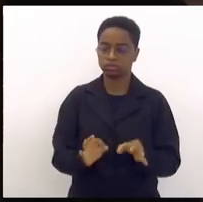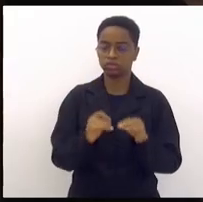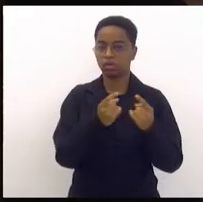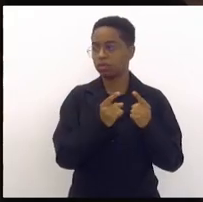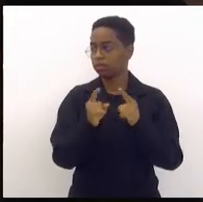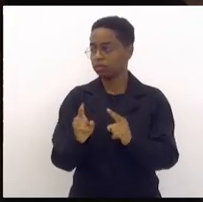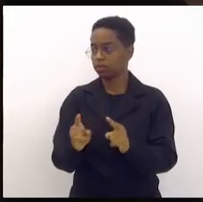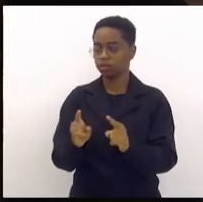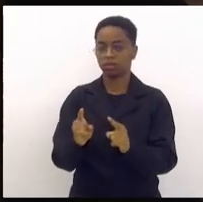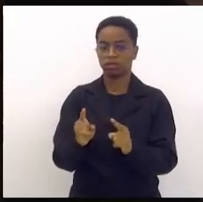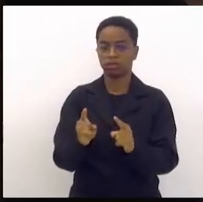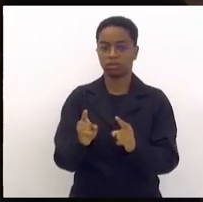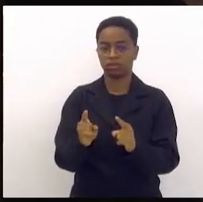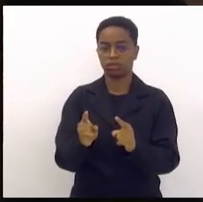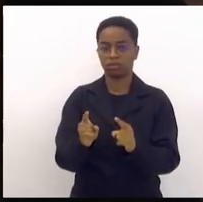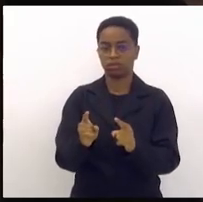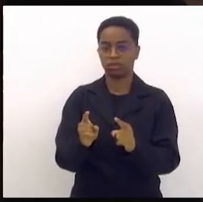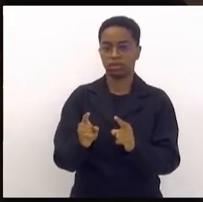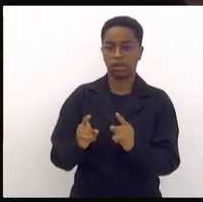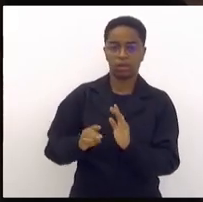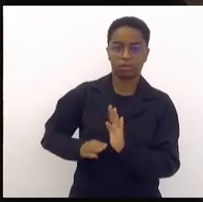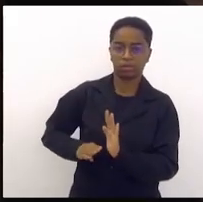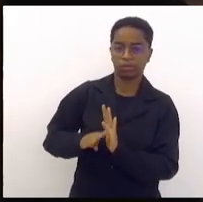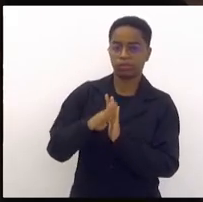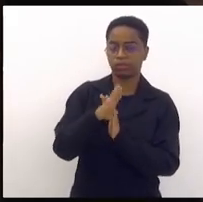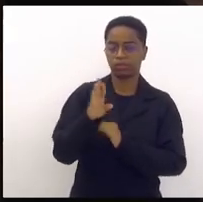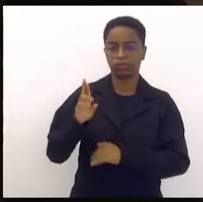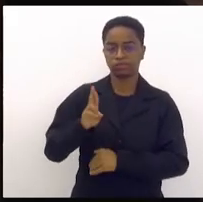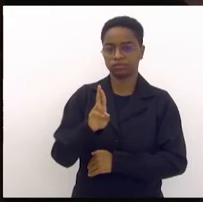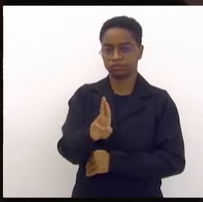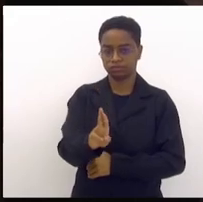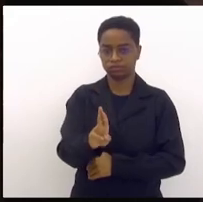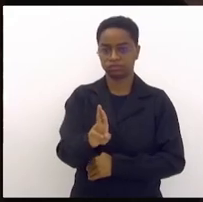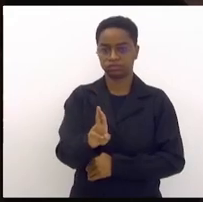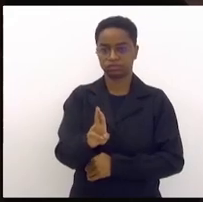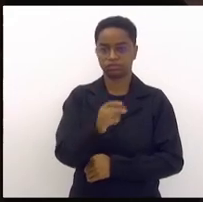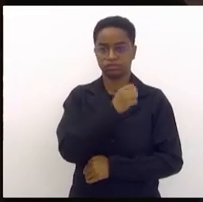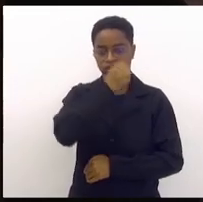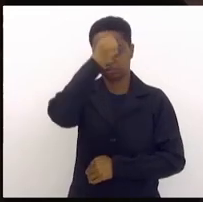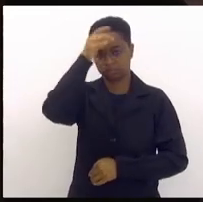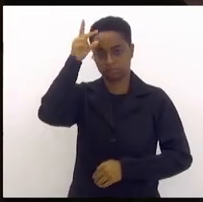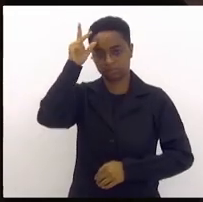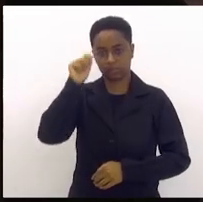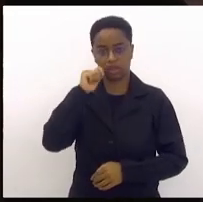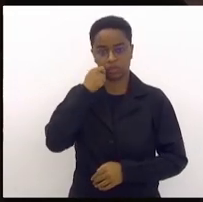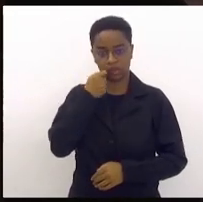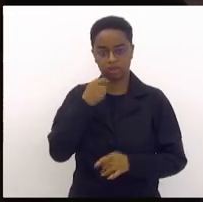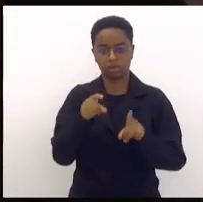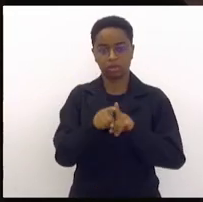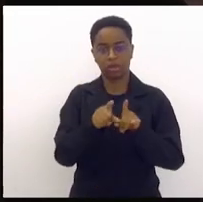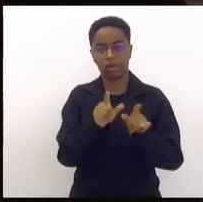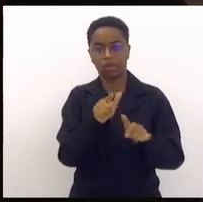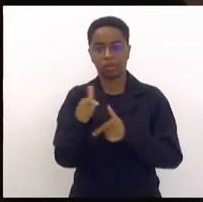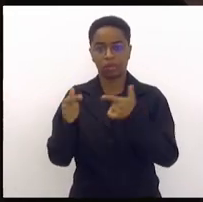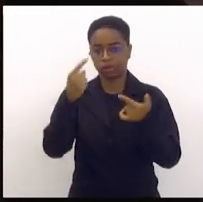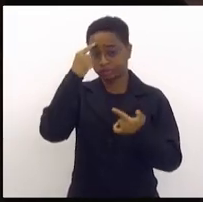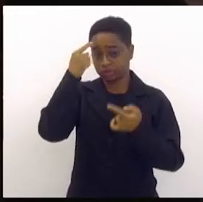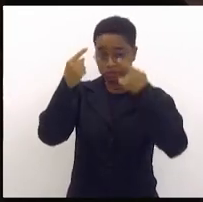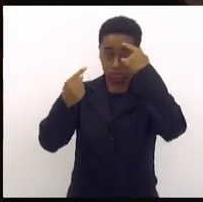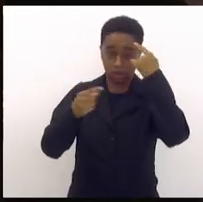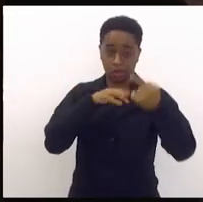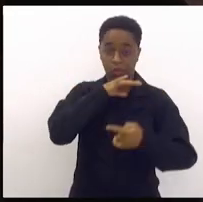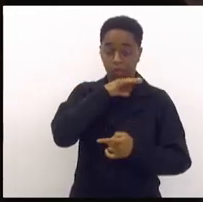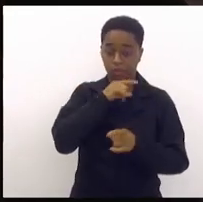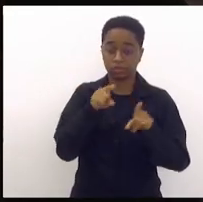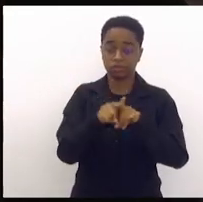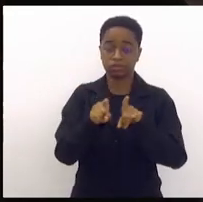contra essa excrescência representada pelo prefeito Eduardo Paes e todas as ideias malignas